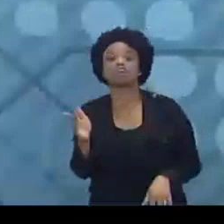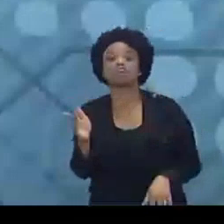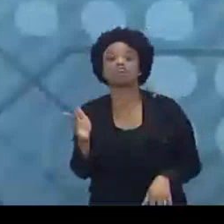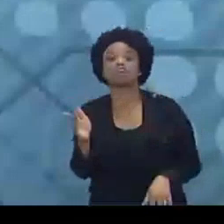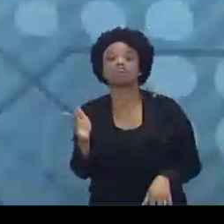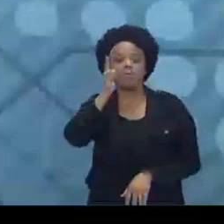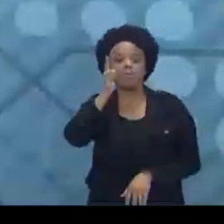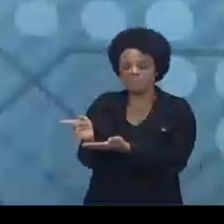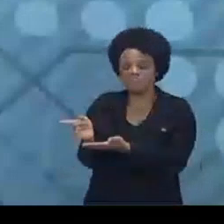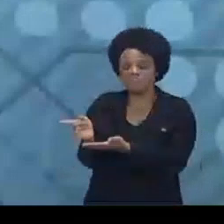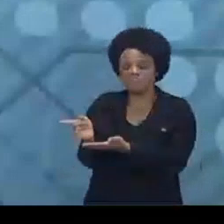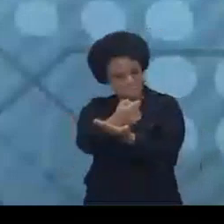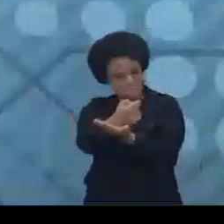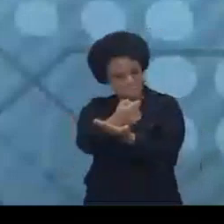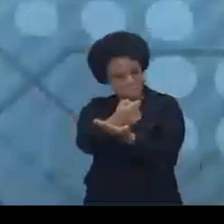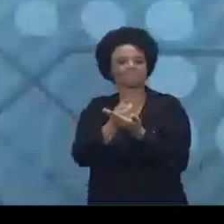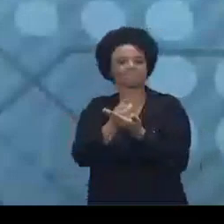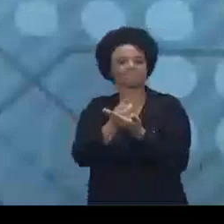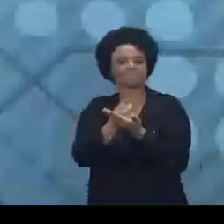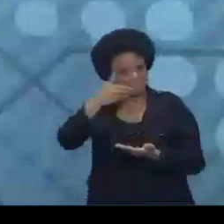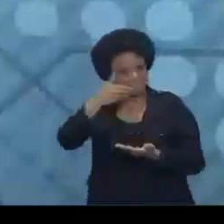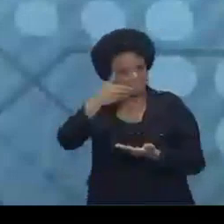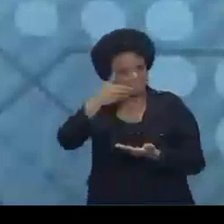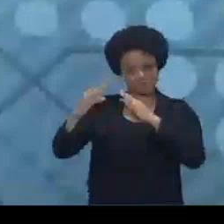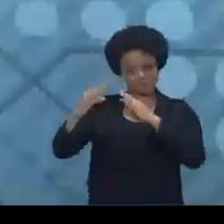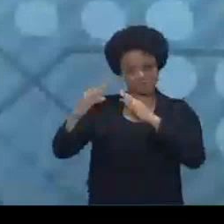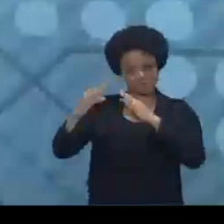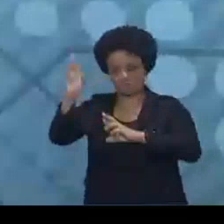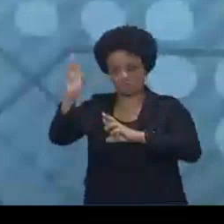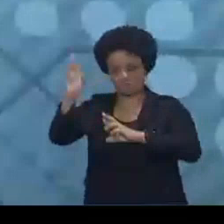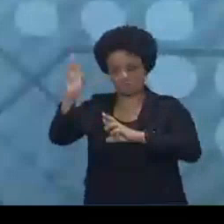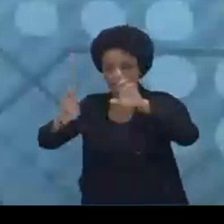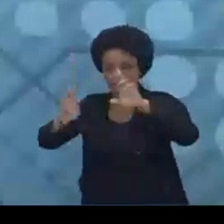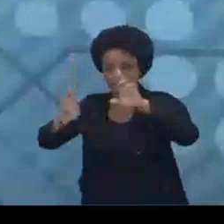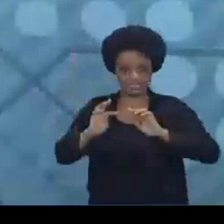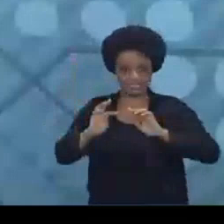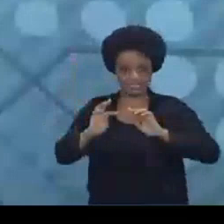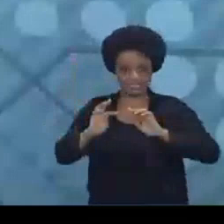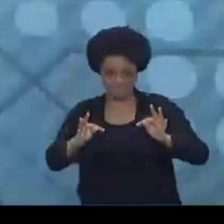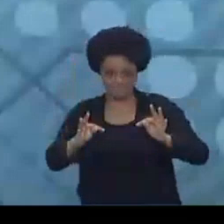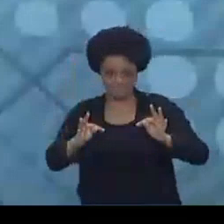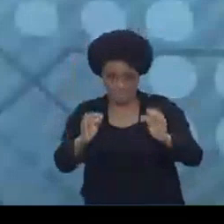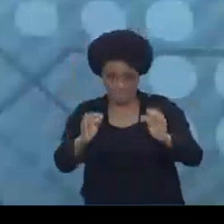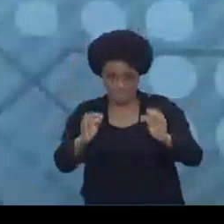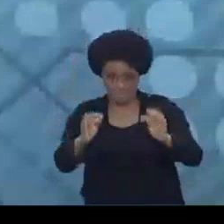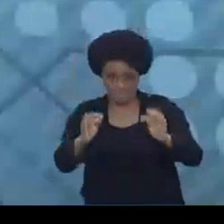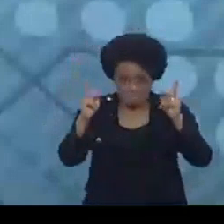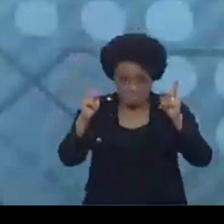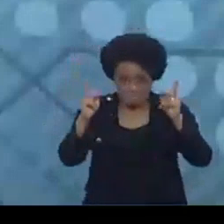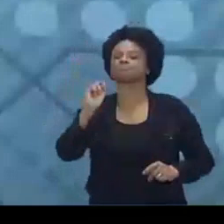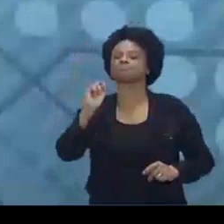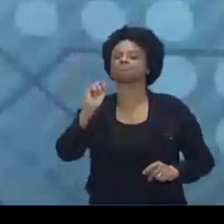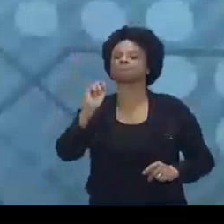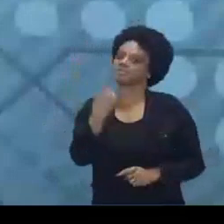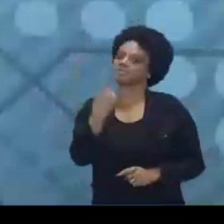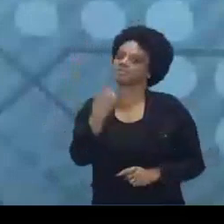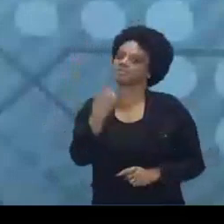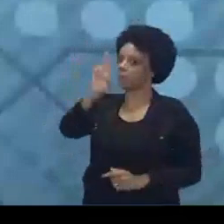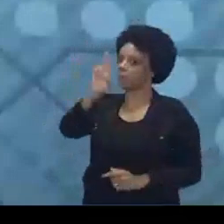varrer aí uma grande quantidade de análises físicas, ok? E o que a gente vai utilizar,